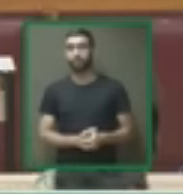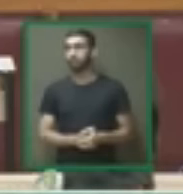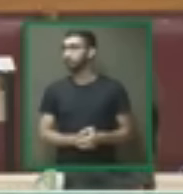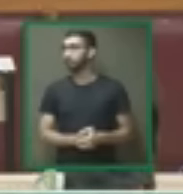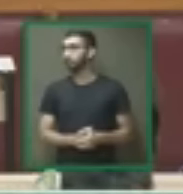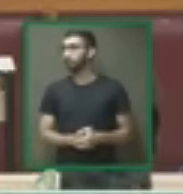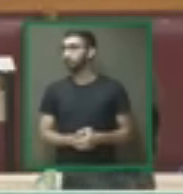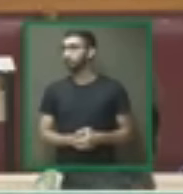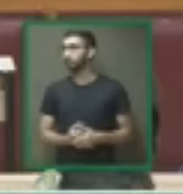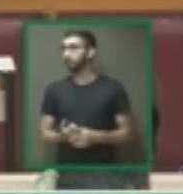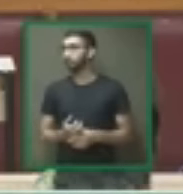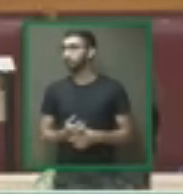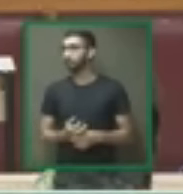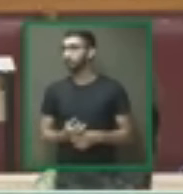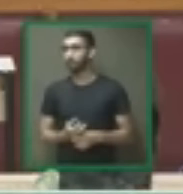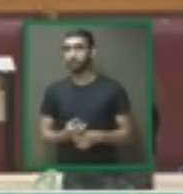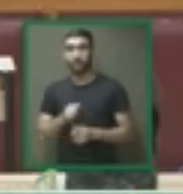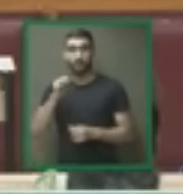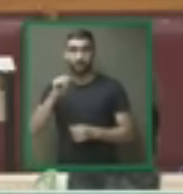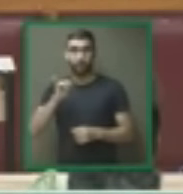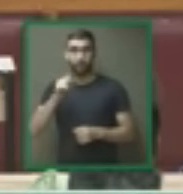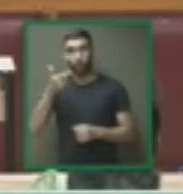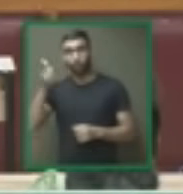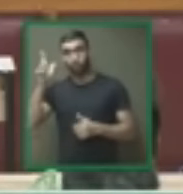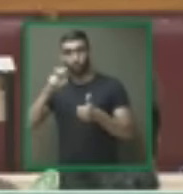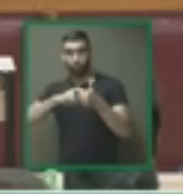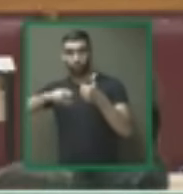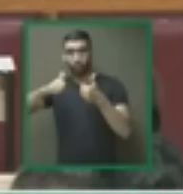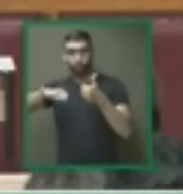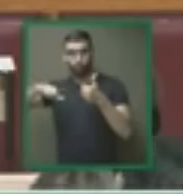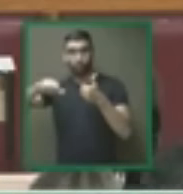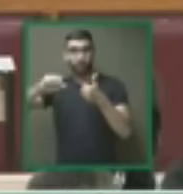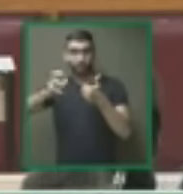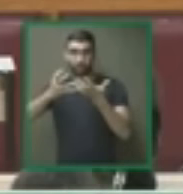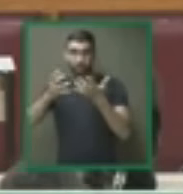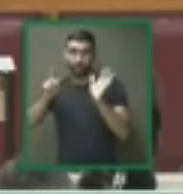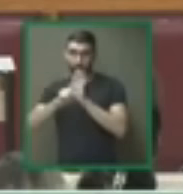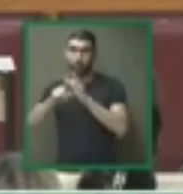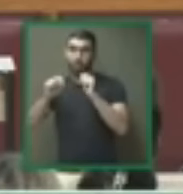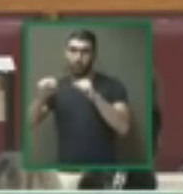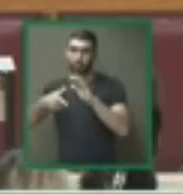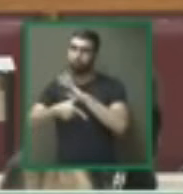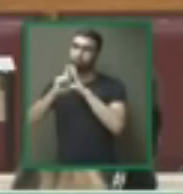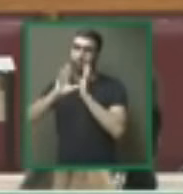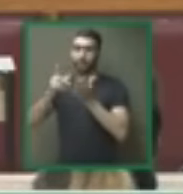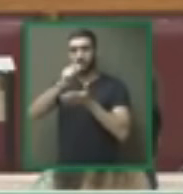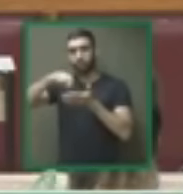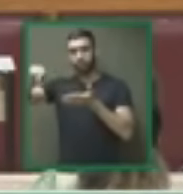Se algum, pois não, excelente. Se algum outro jurado quiser fazer perguntas, tá? Se puder já ir adiantando.